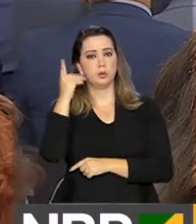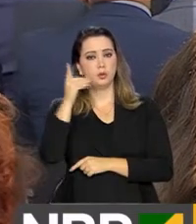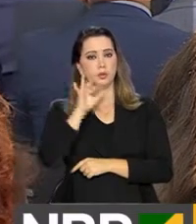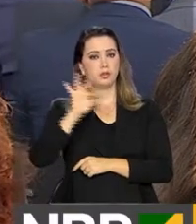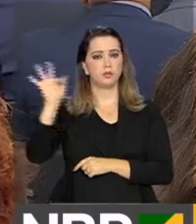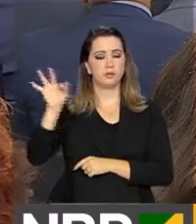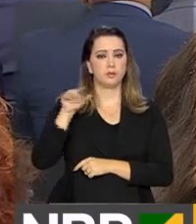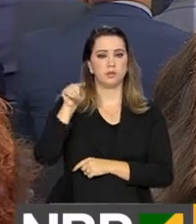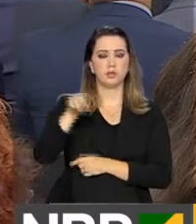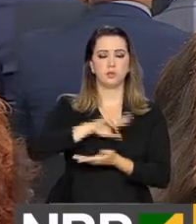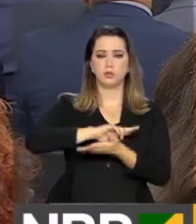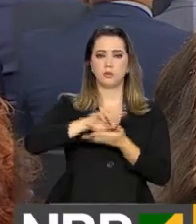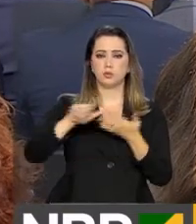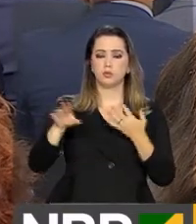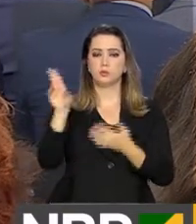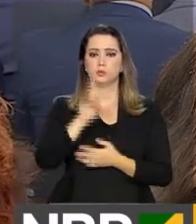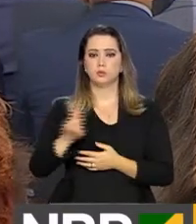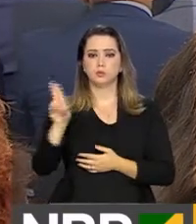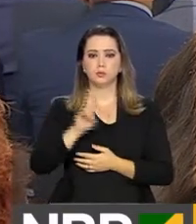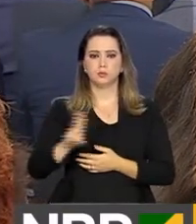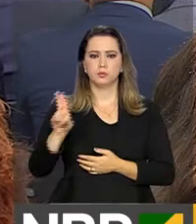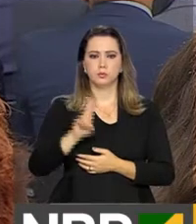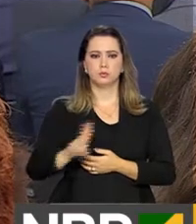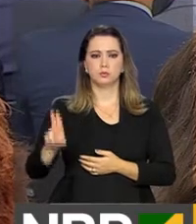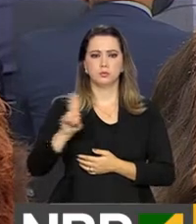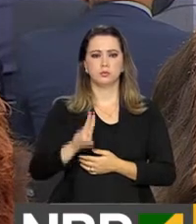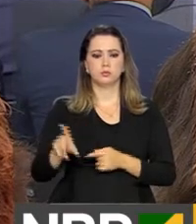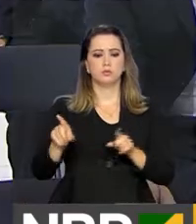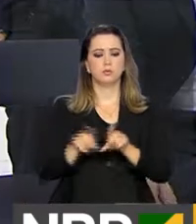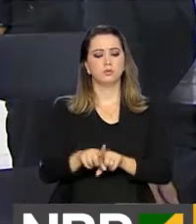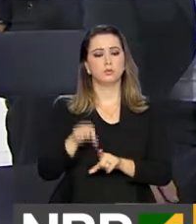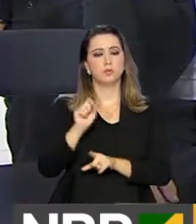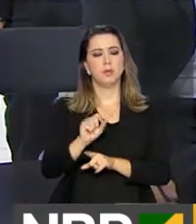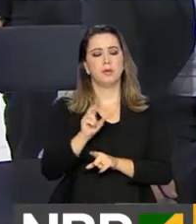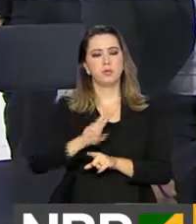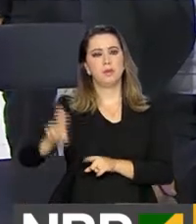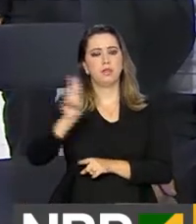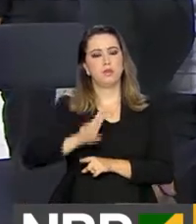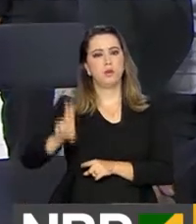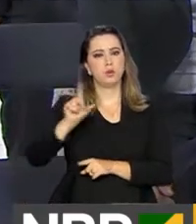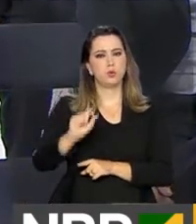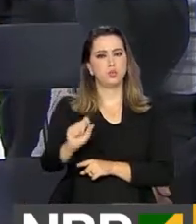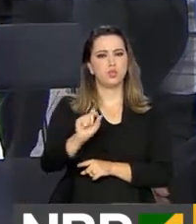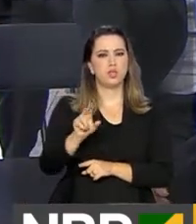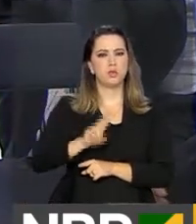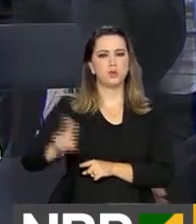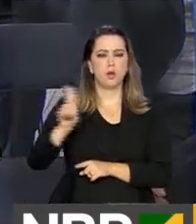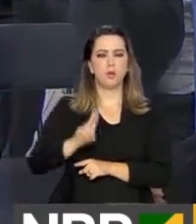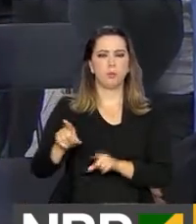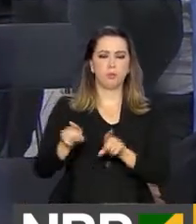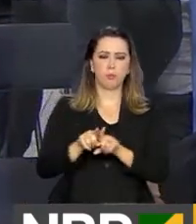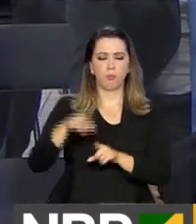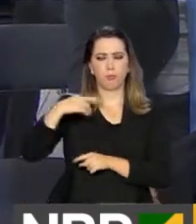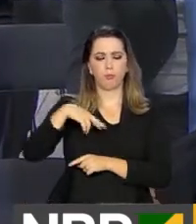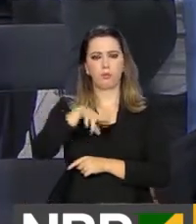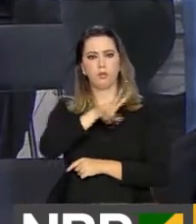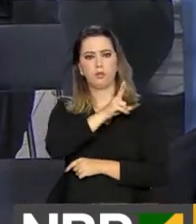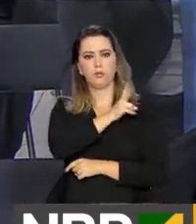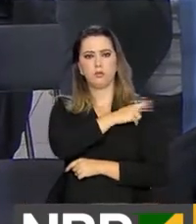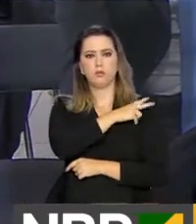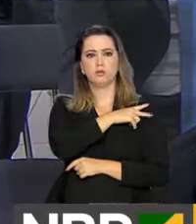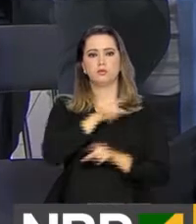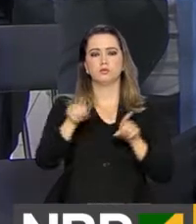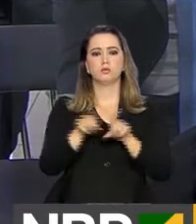parceiro de perondi fausto pinato chorar é santos o general joaquim silva e luna secretário